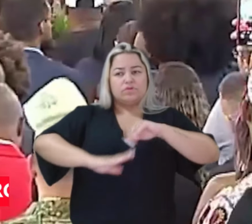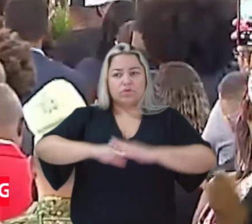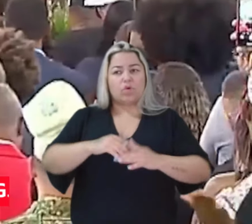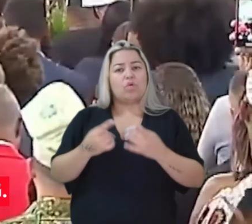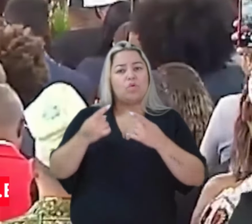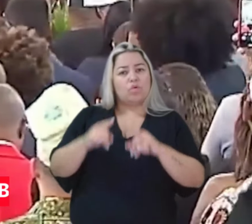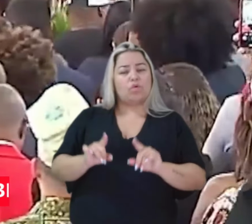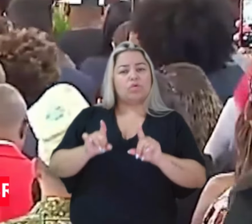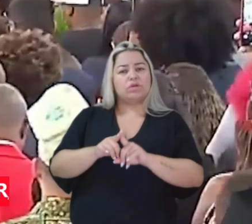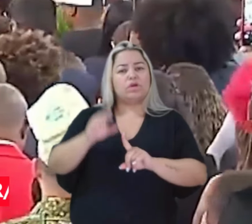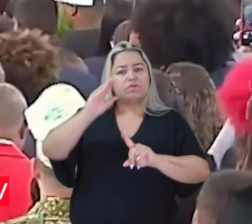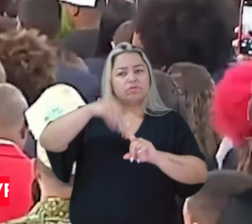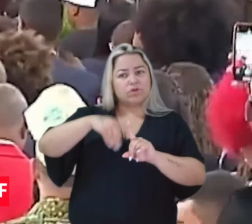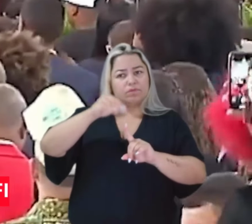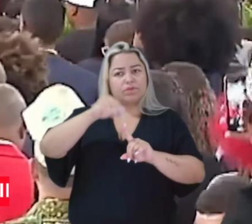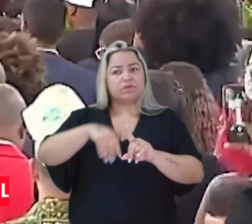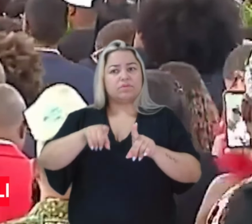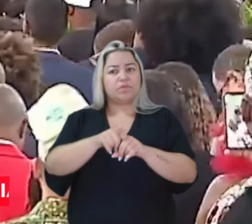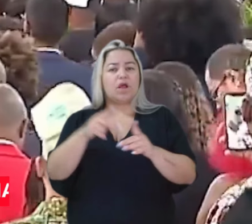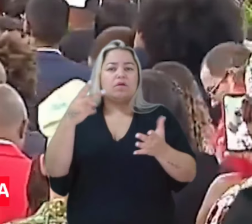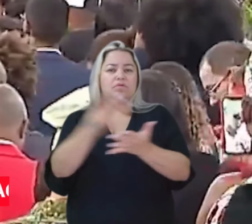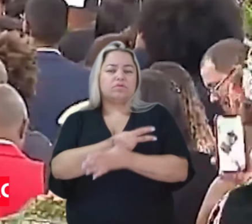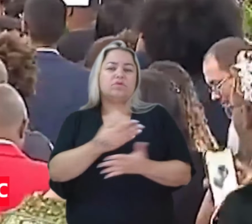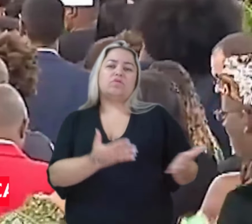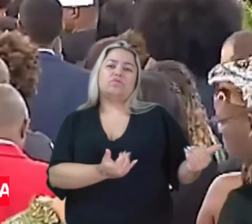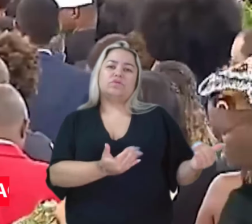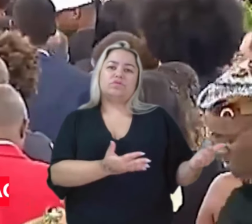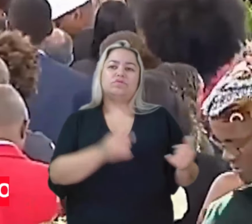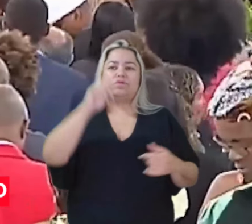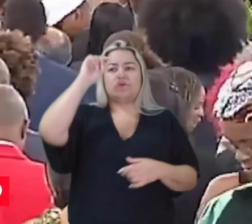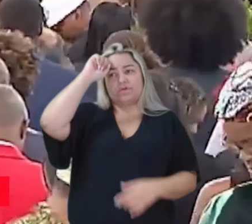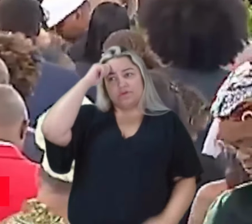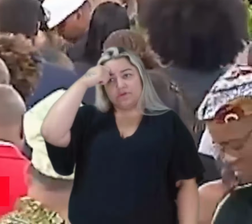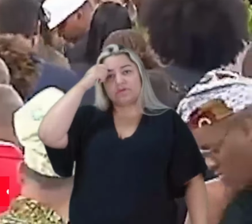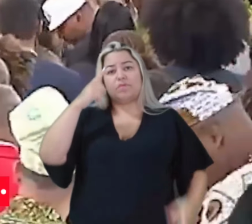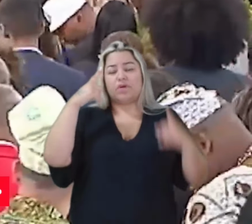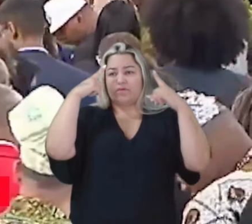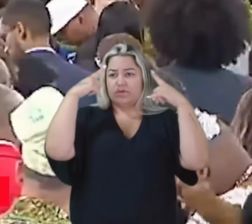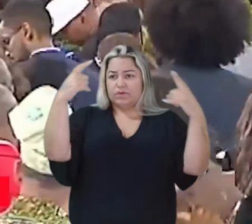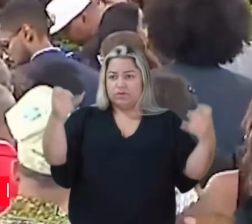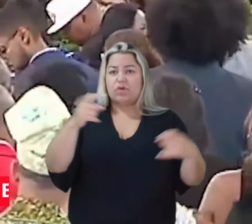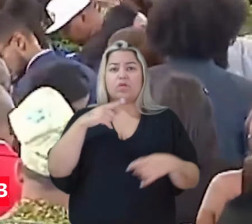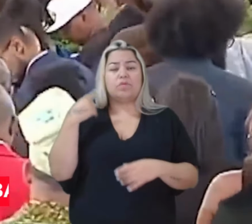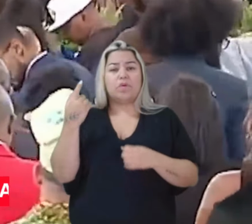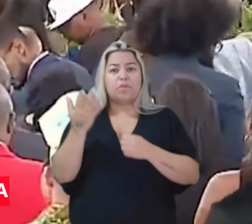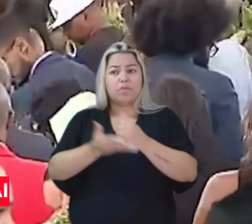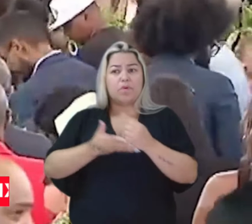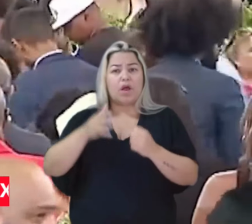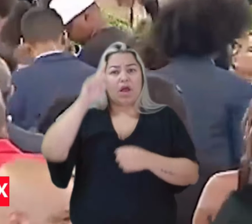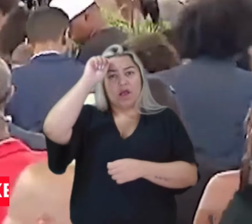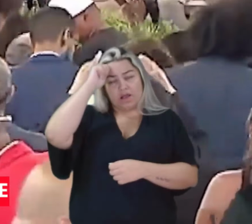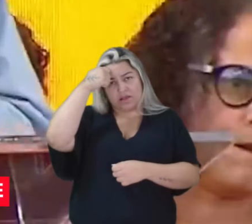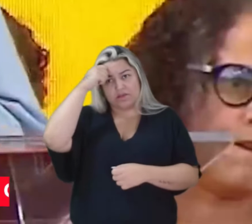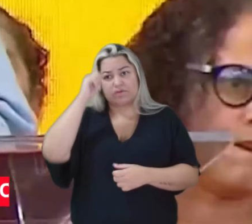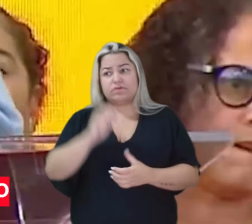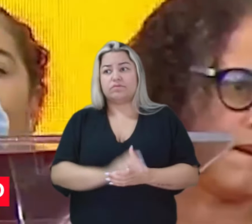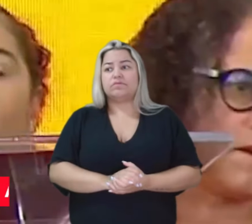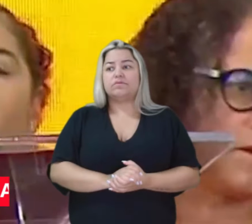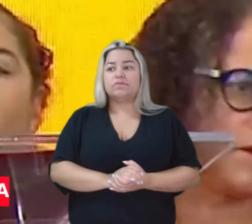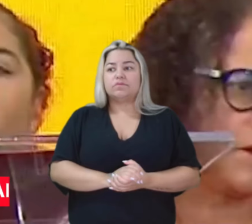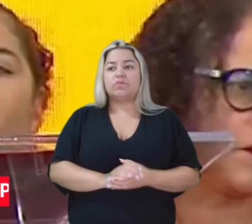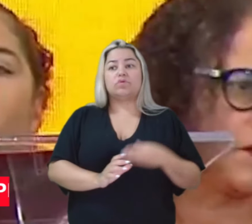combate às vulnerabilidades que afetam a juventude negra brasileira e a violência letal baseada no racismo estrutural.